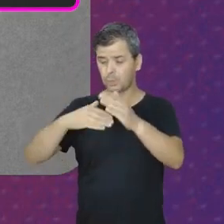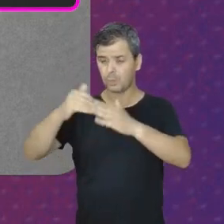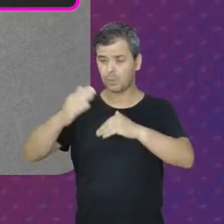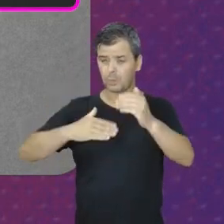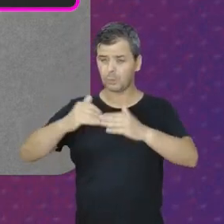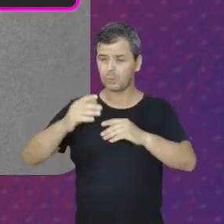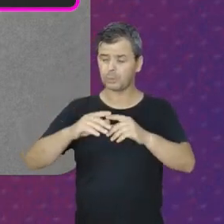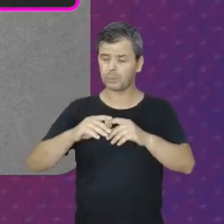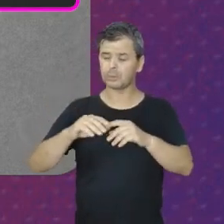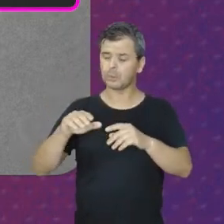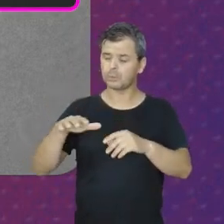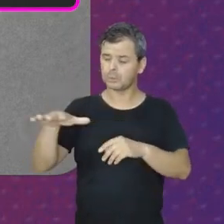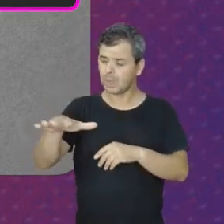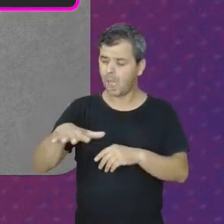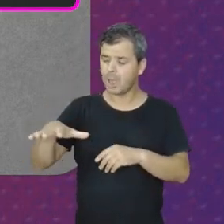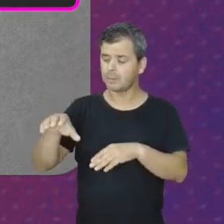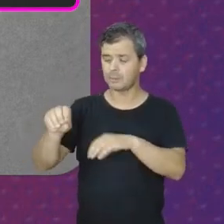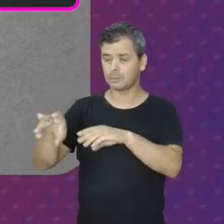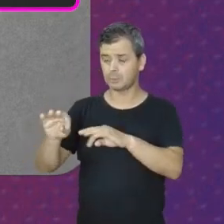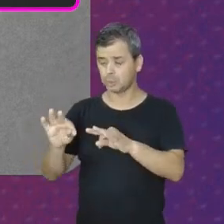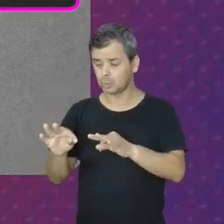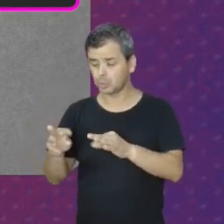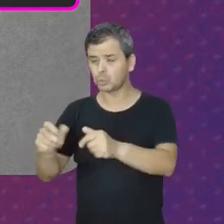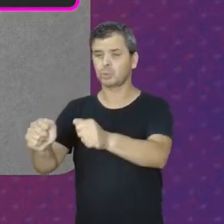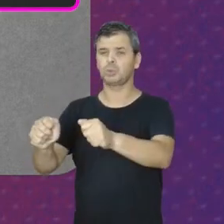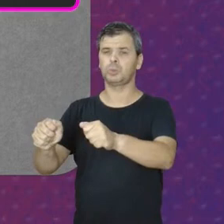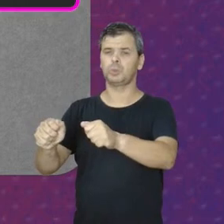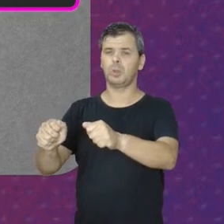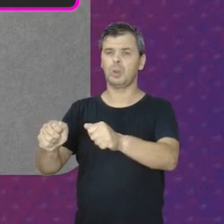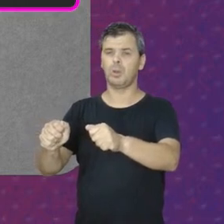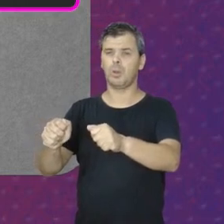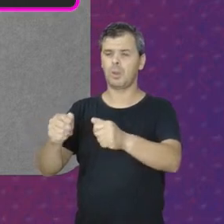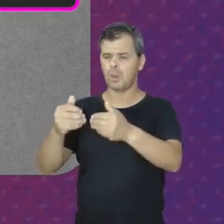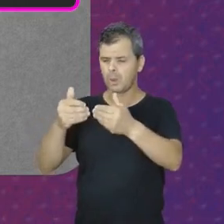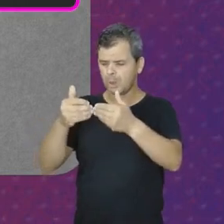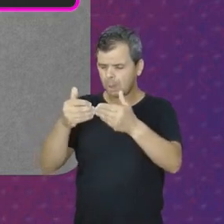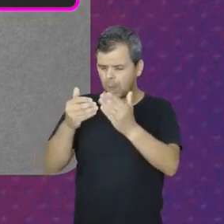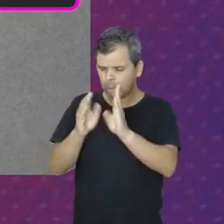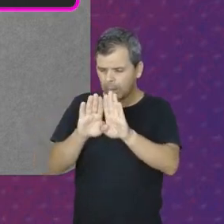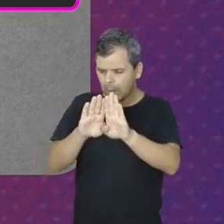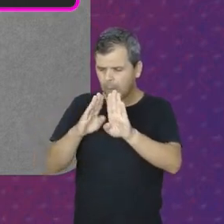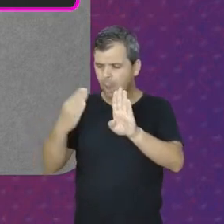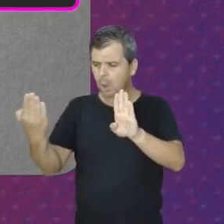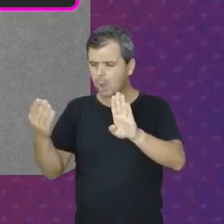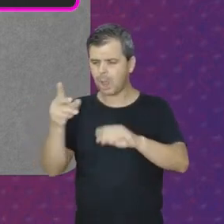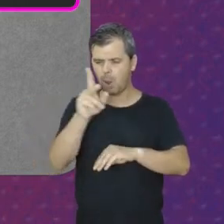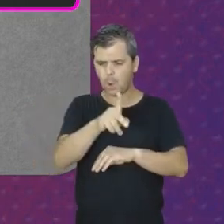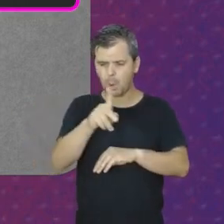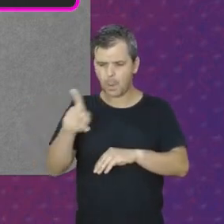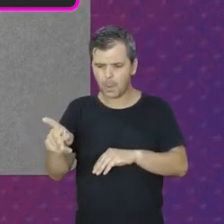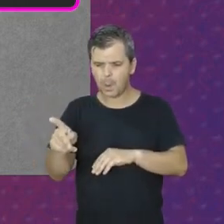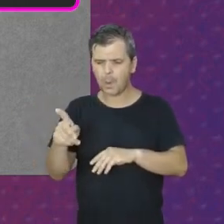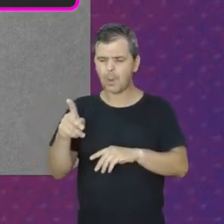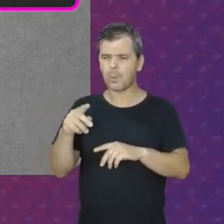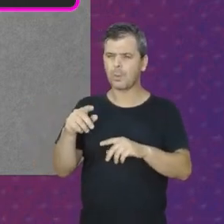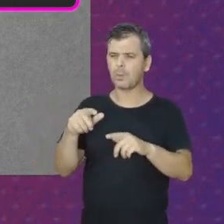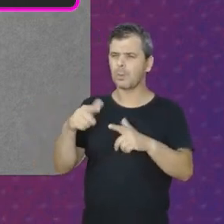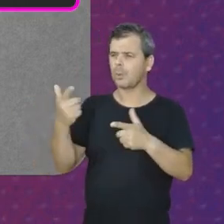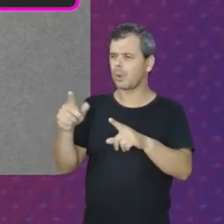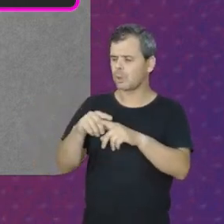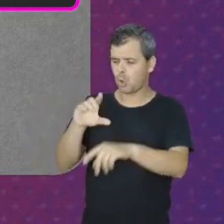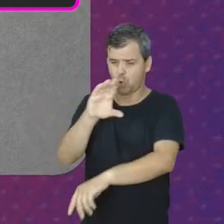os trabalhadores na educação, todos, aquele que abre o portão, a professora, a atuação